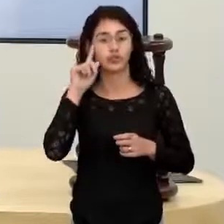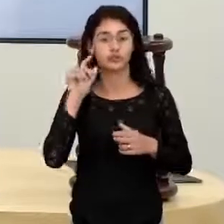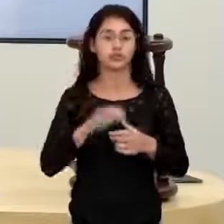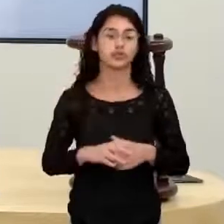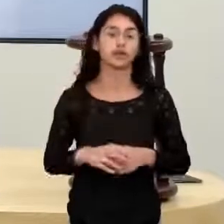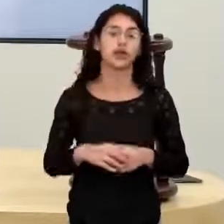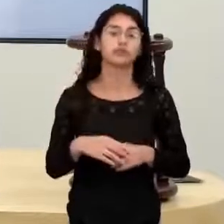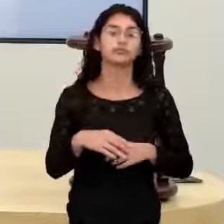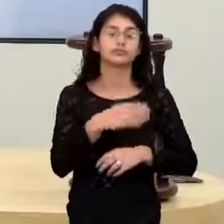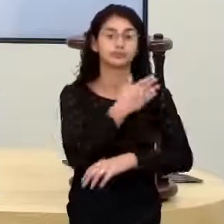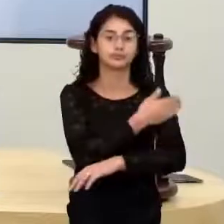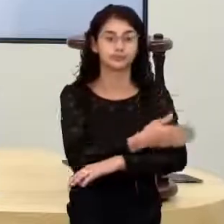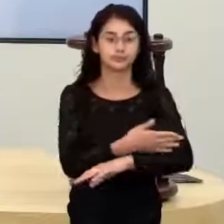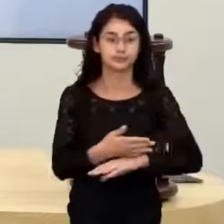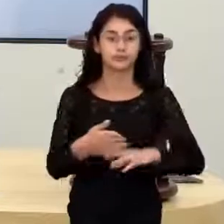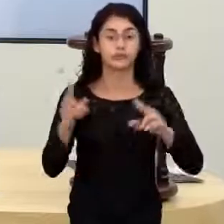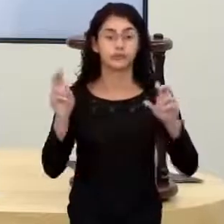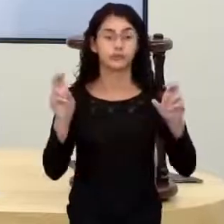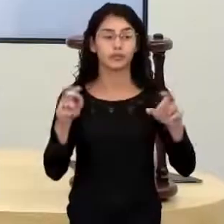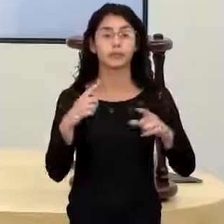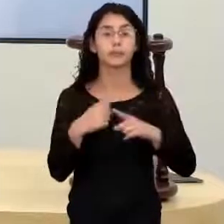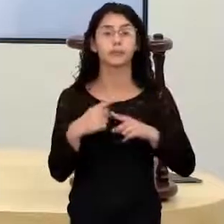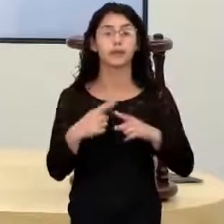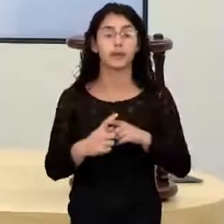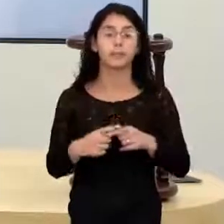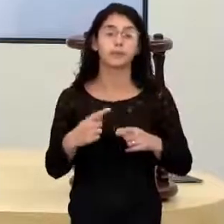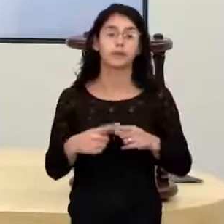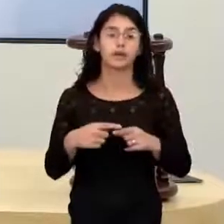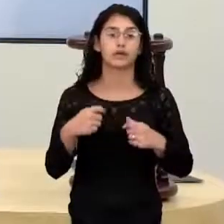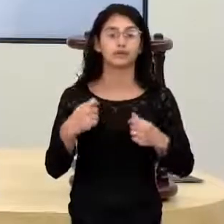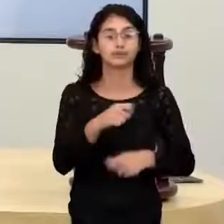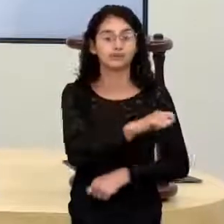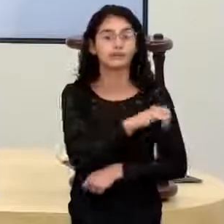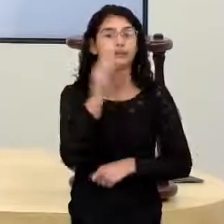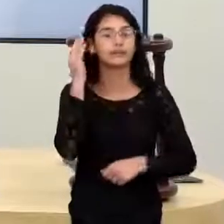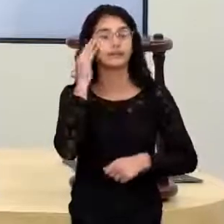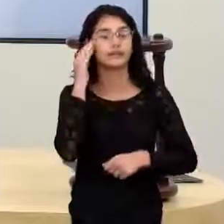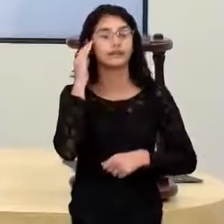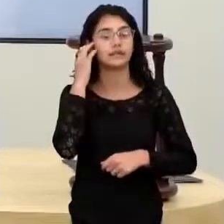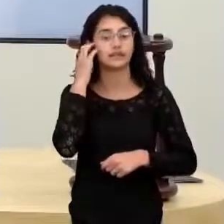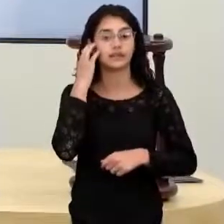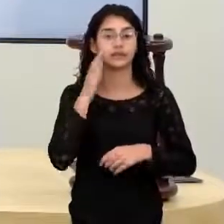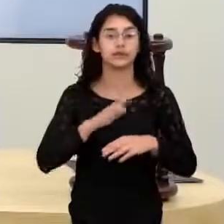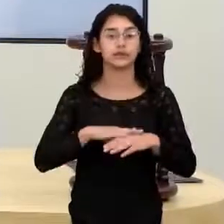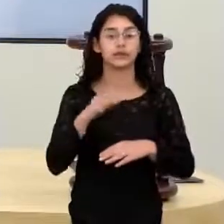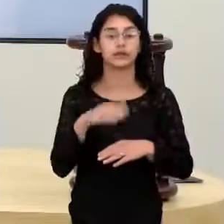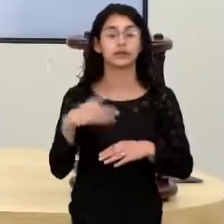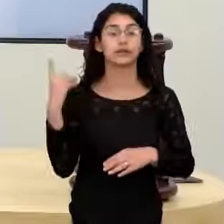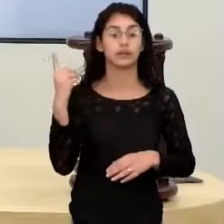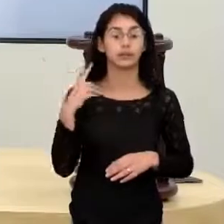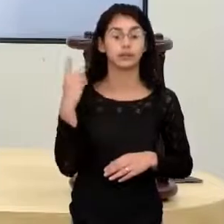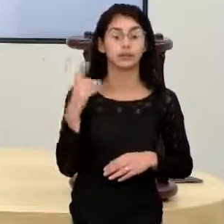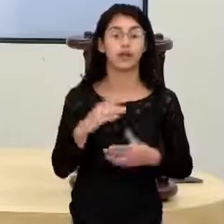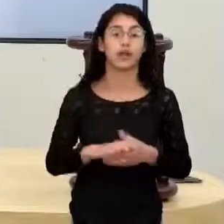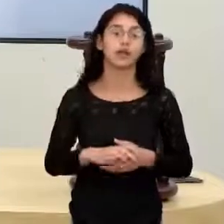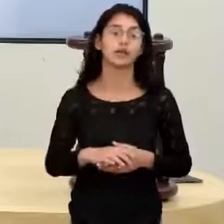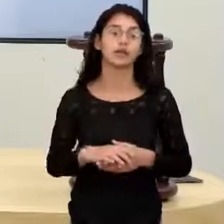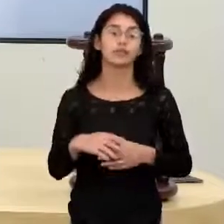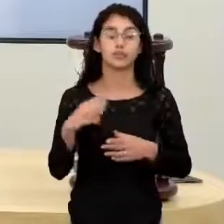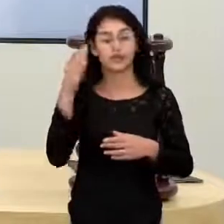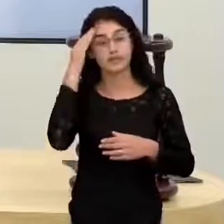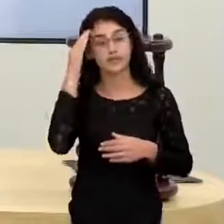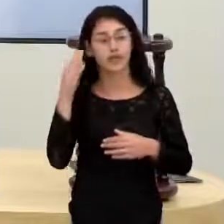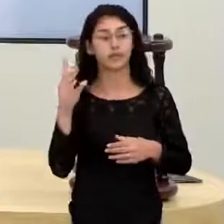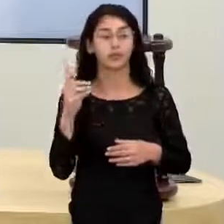tema que é importante porque o aluno ele precisa já entender agora a função de um deputado, então vocês já sabem que um deputado federal ele cria